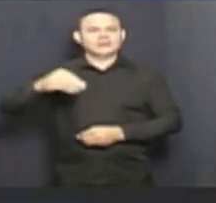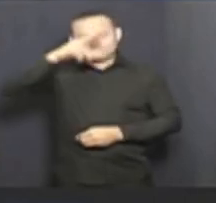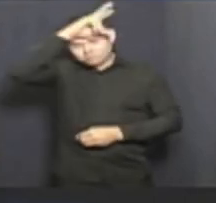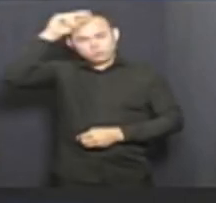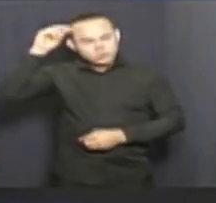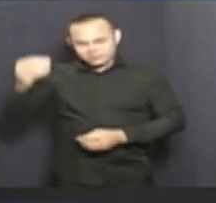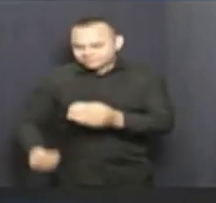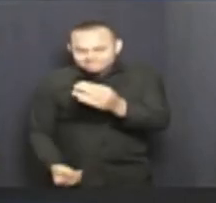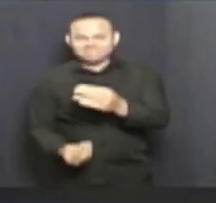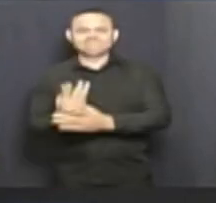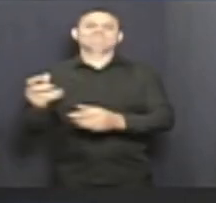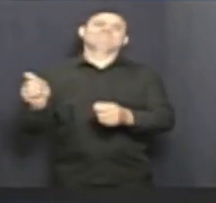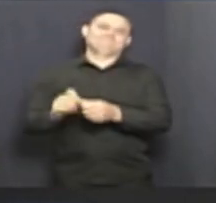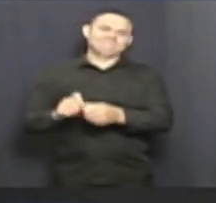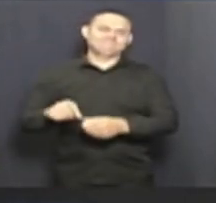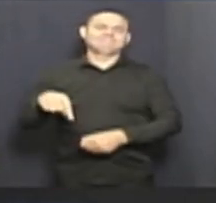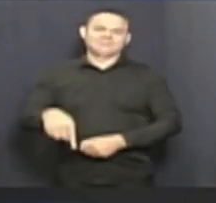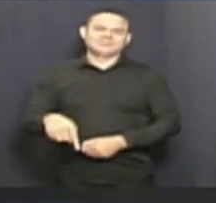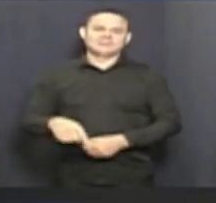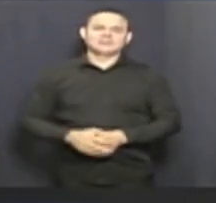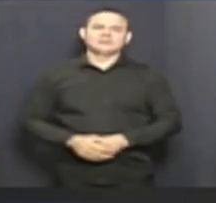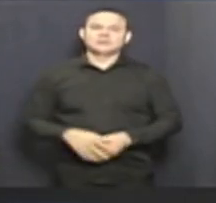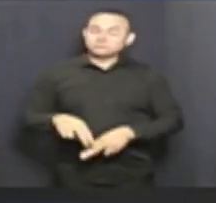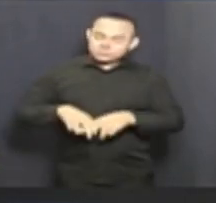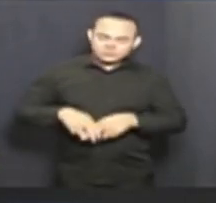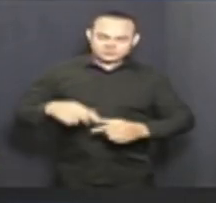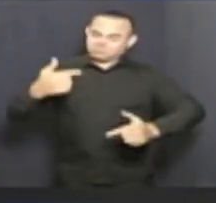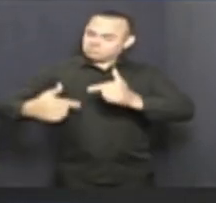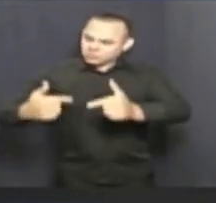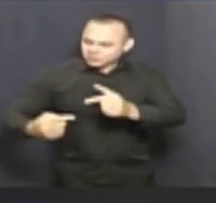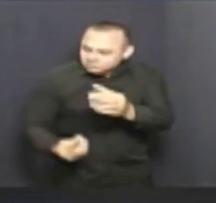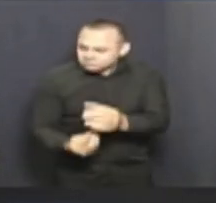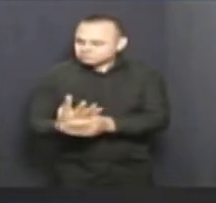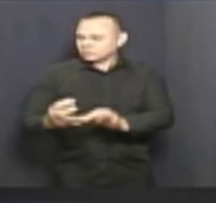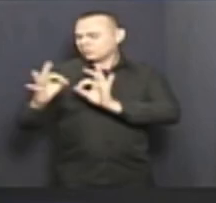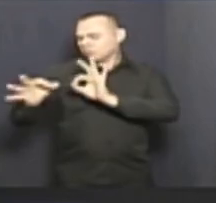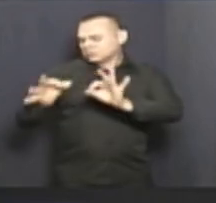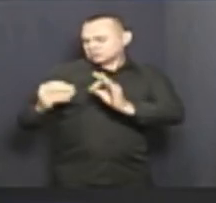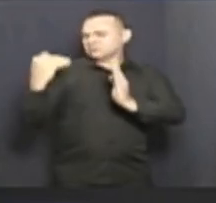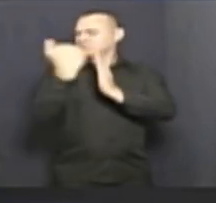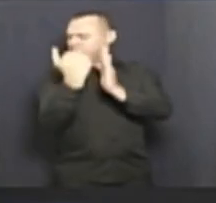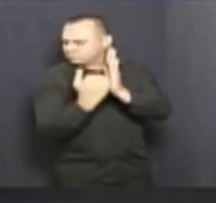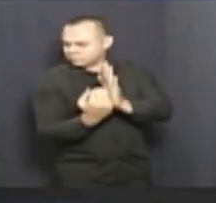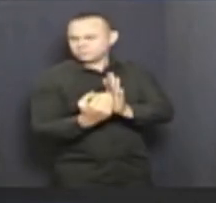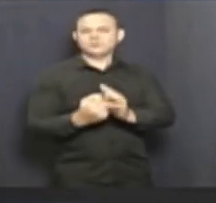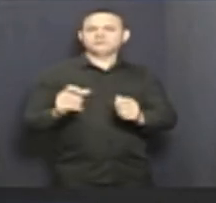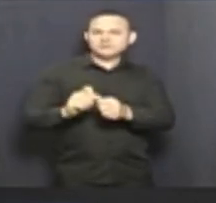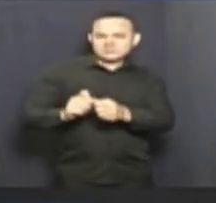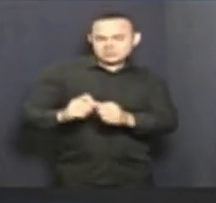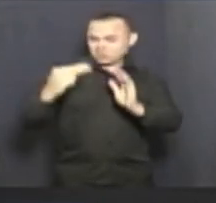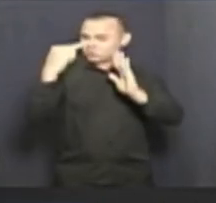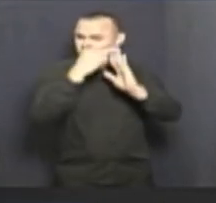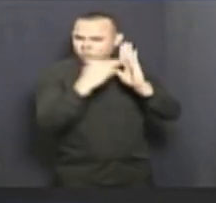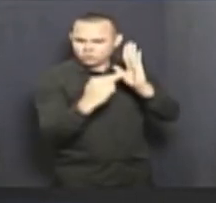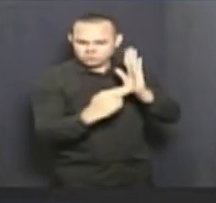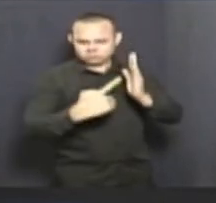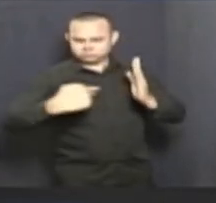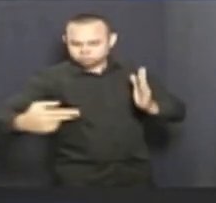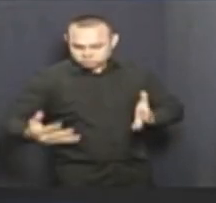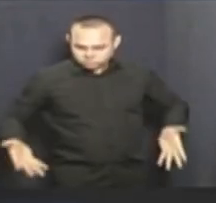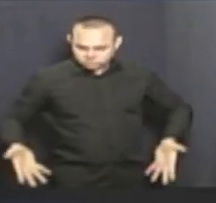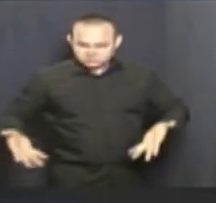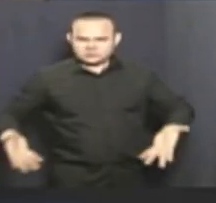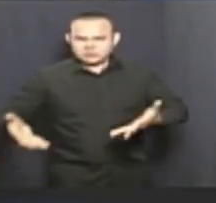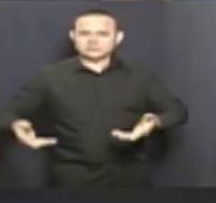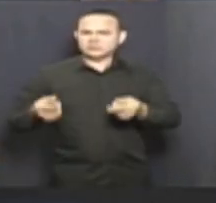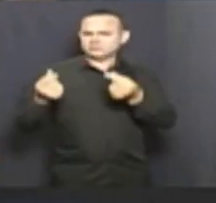trocar tributos por emprego nós abrimos mão normatizamos toda a parte de incentivos fiscais